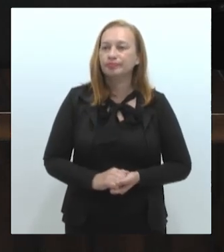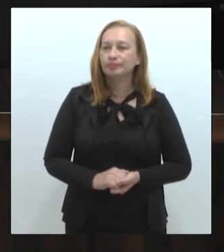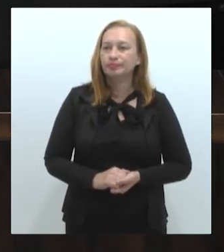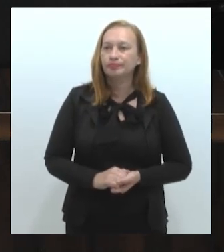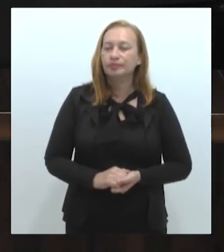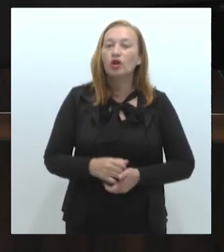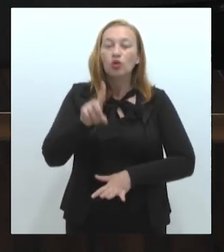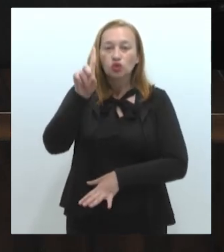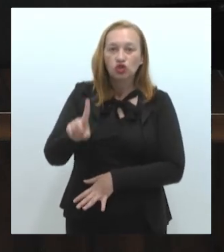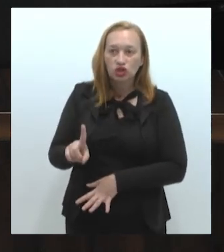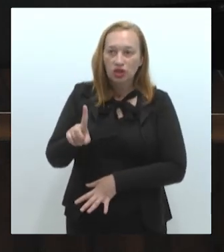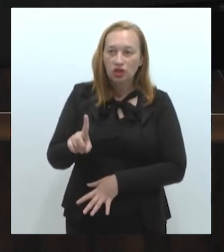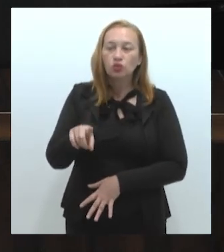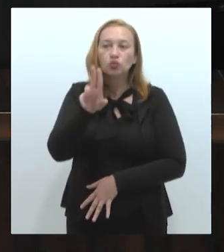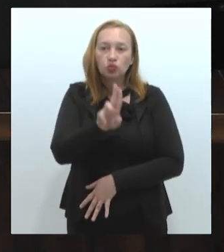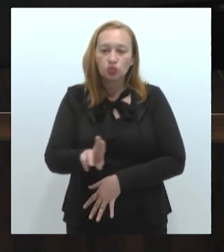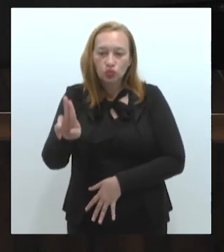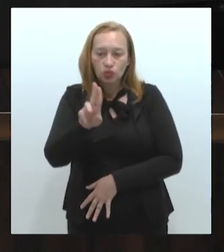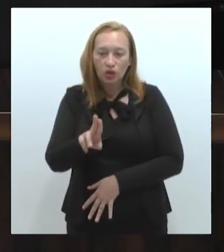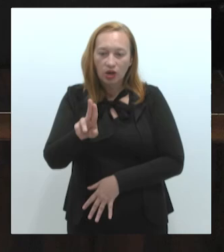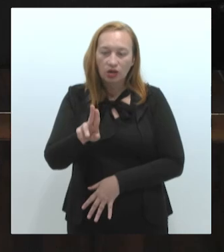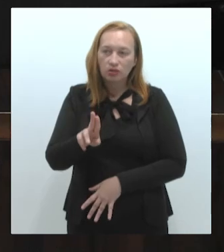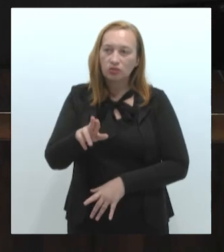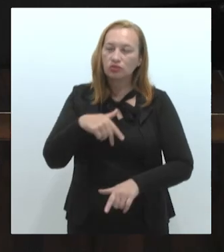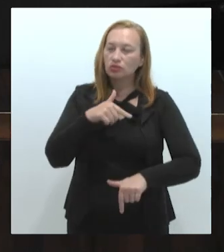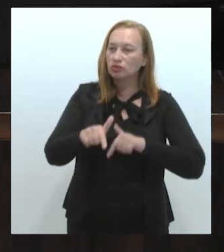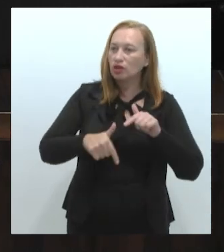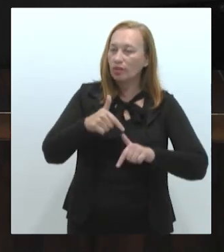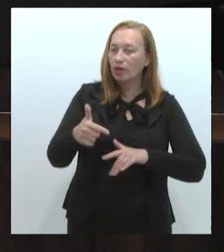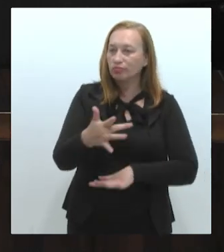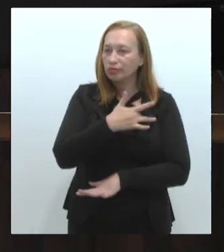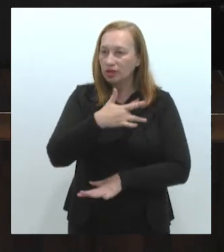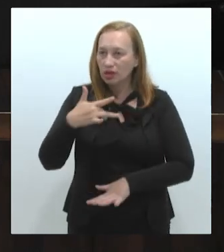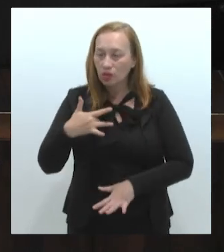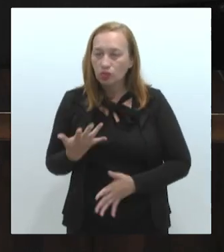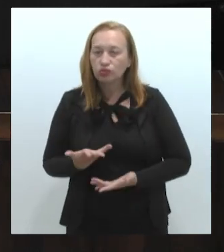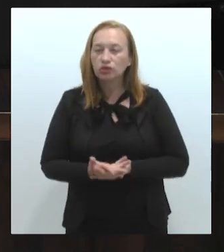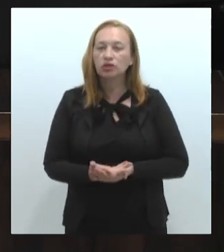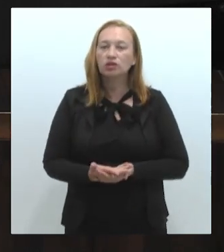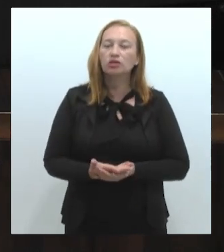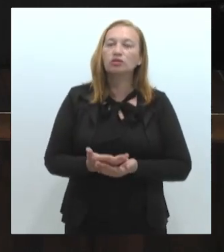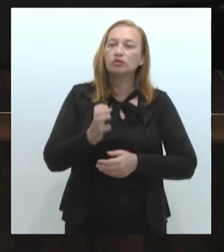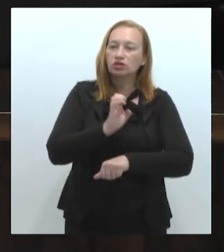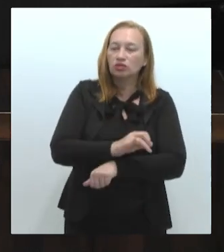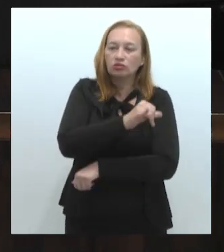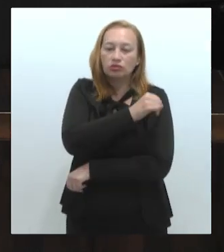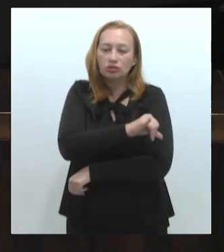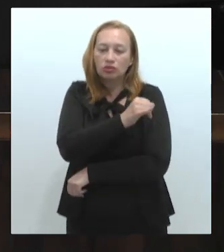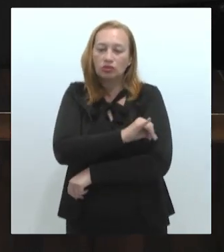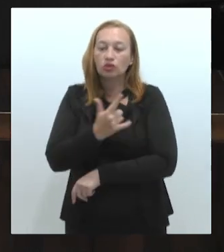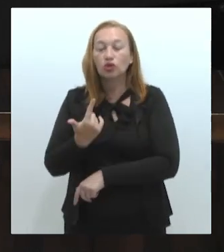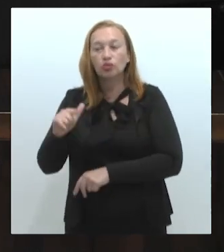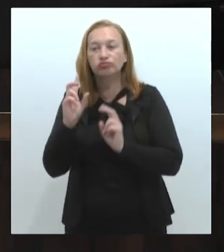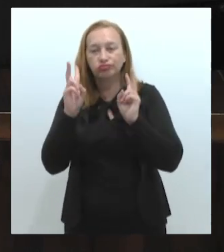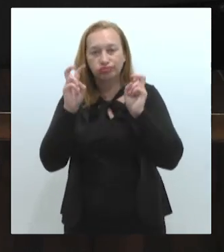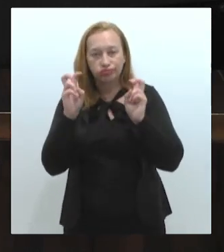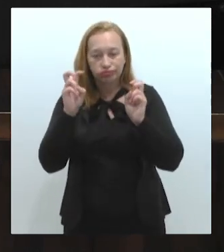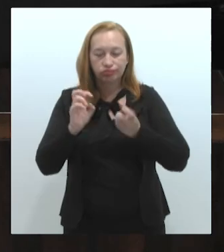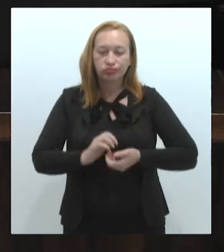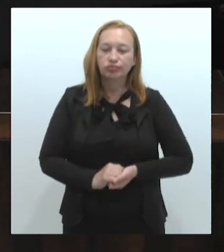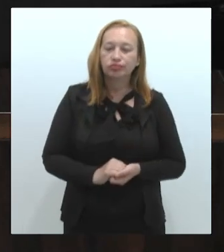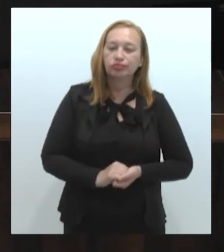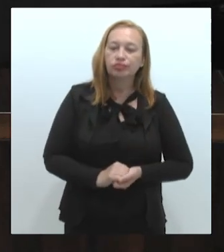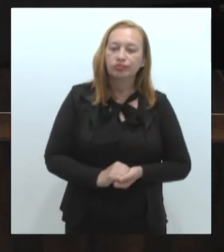os direitos dos usuários dos serviços e das ações de saúde no Estado do Rio de Janeiro e dá outras